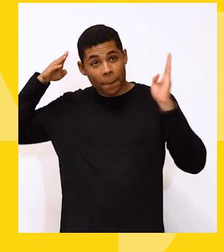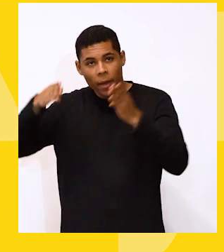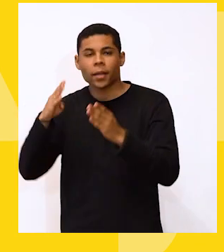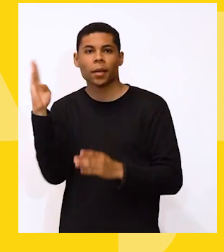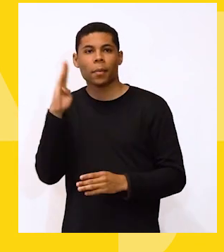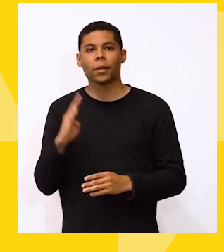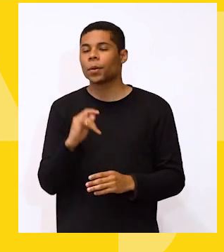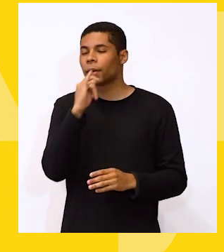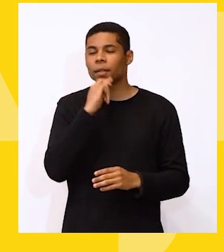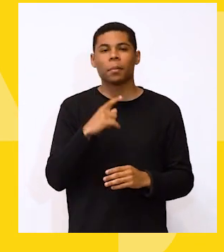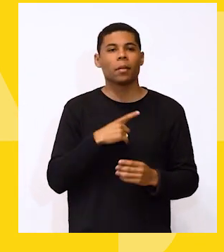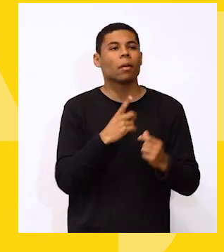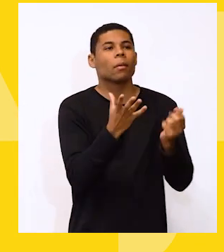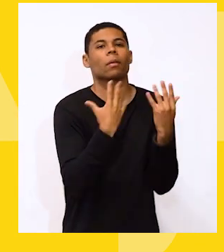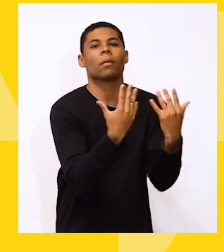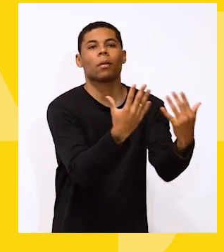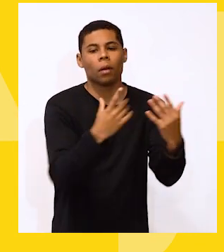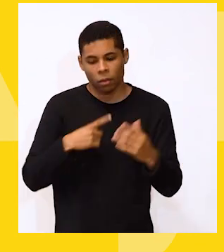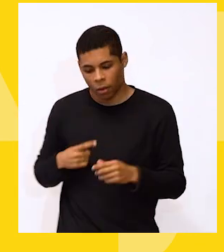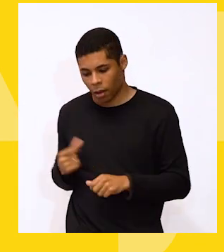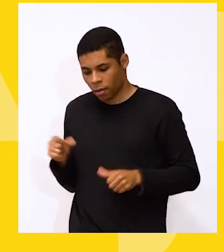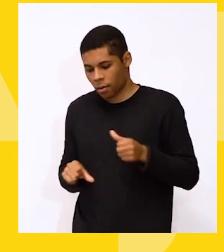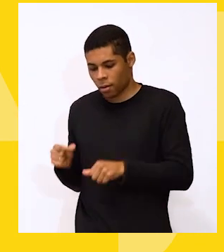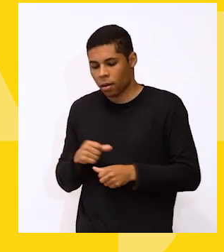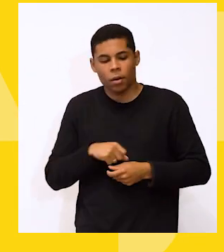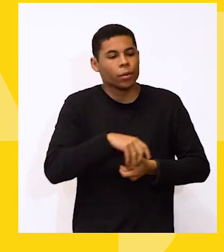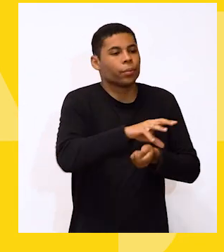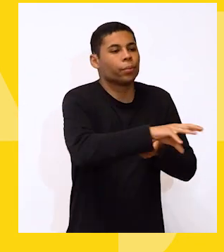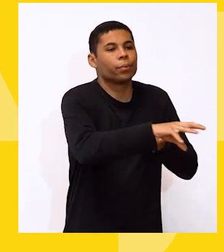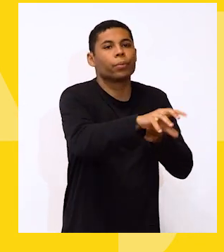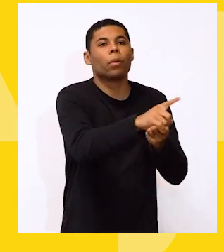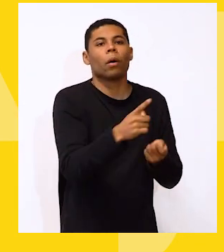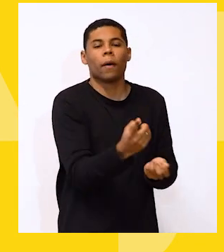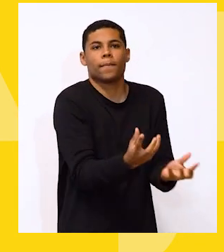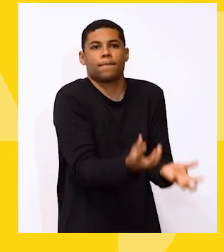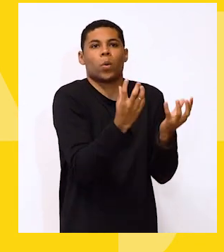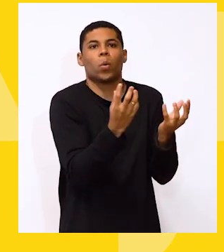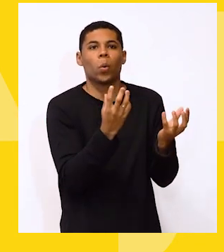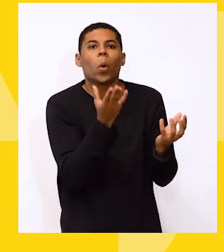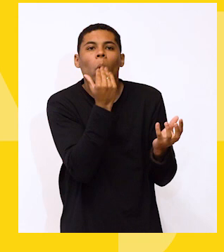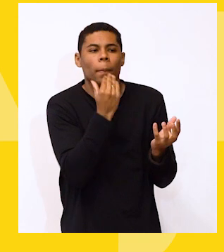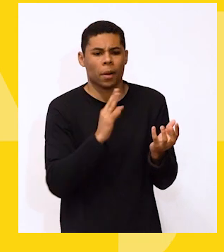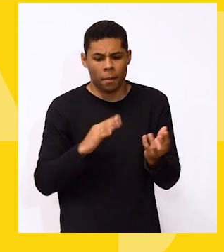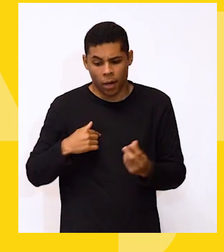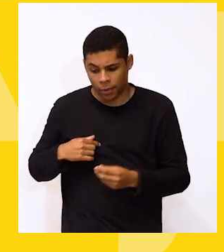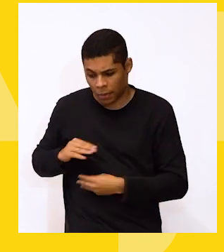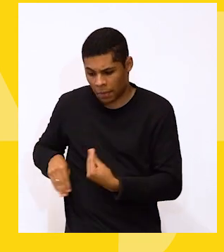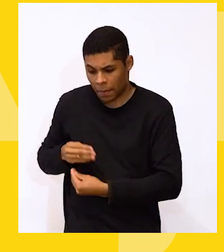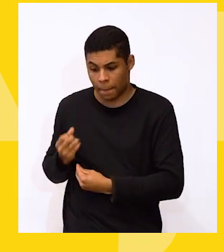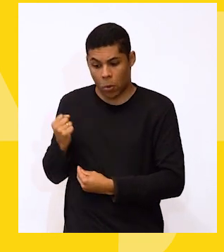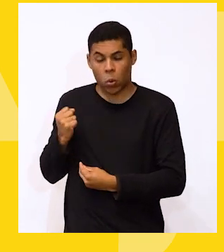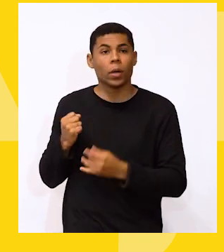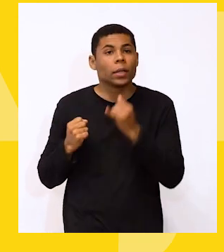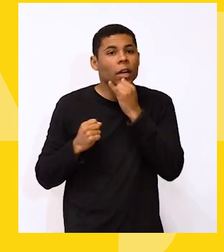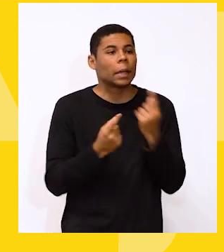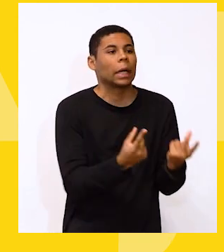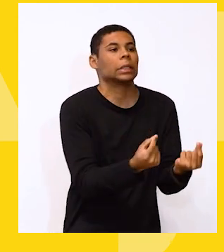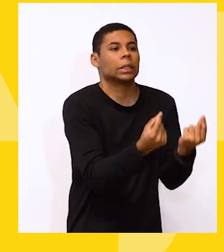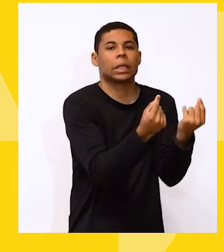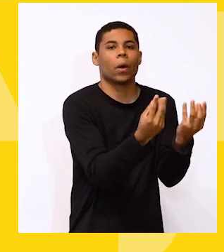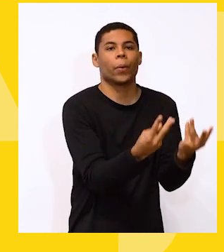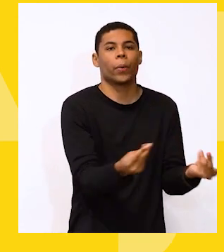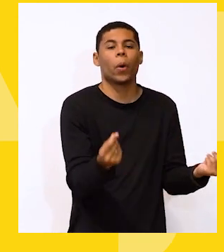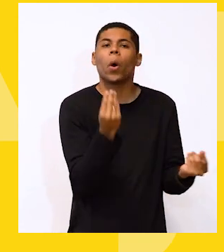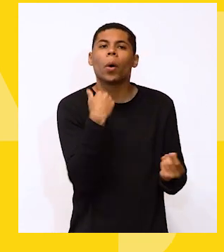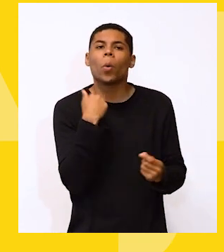fertilizantes por exemplo que pode ser feito o que pode ser trabalhado defensivo de uma forma geral né para controle de pragas para quando você fala